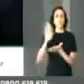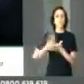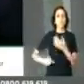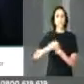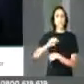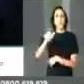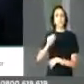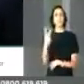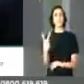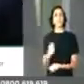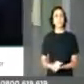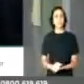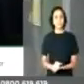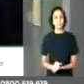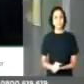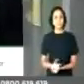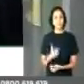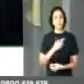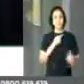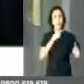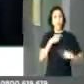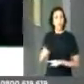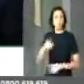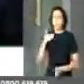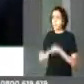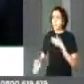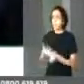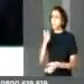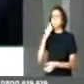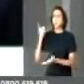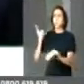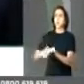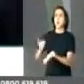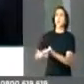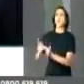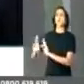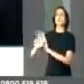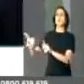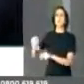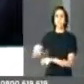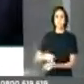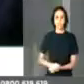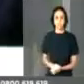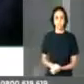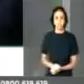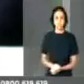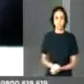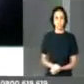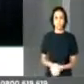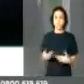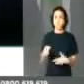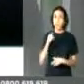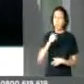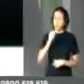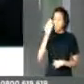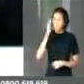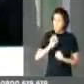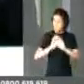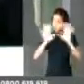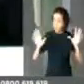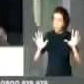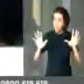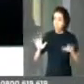Minha posição vai ser contrário a qualquer tipo de acordão que se faça nesse sentido. Portanto, que fique claro,